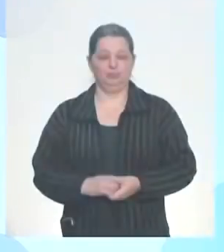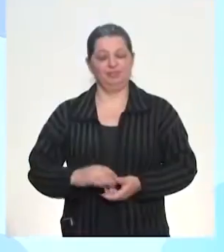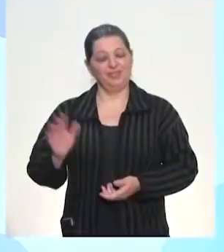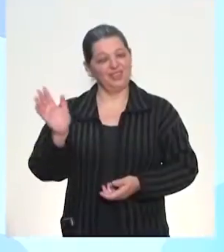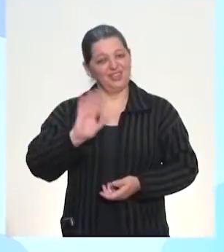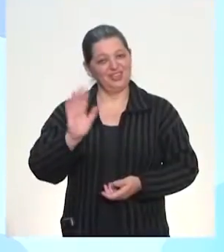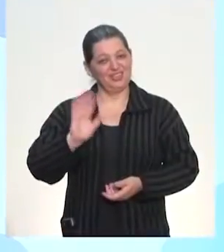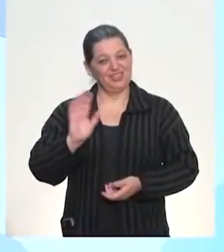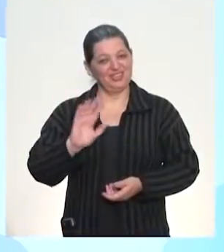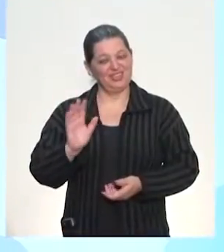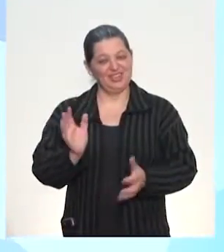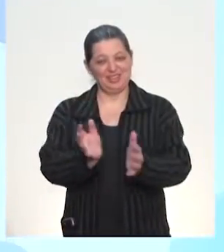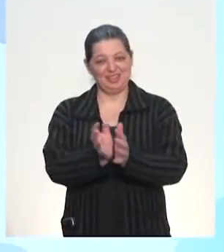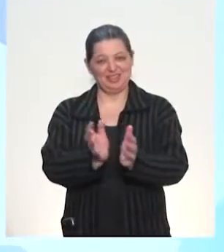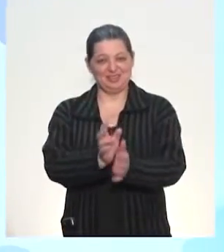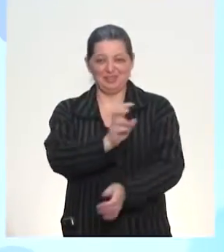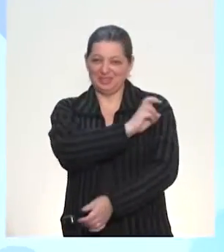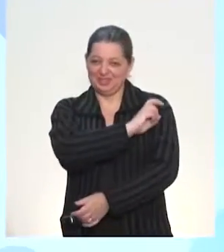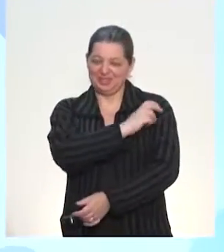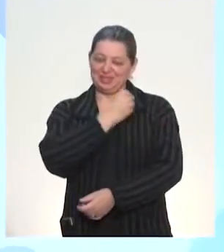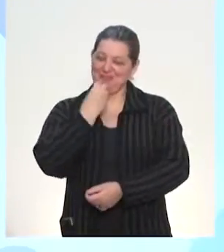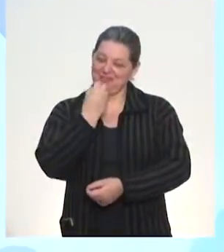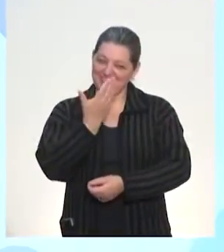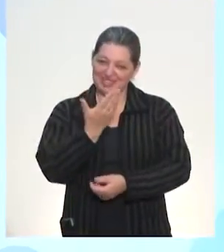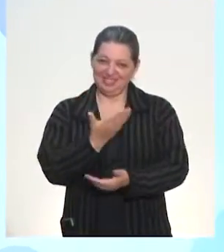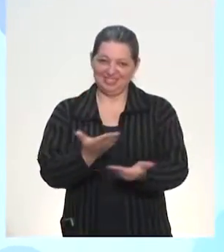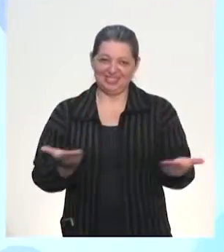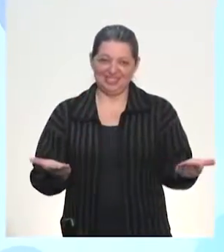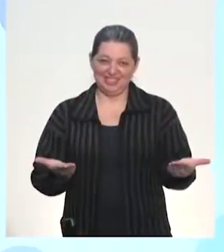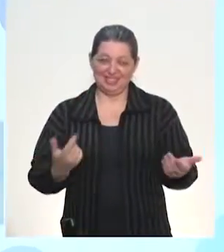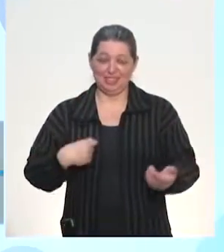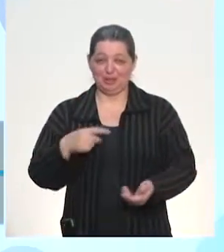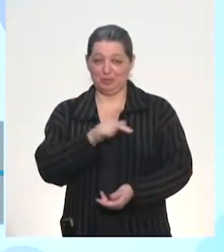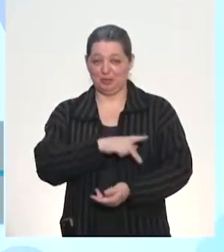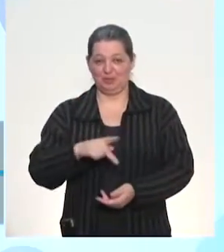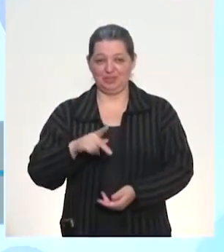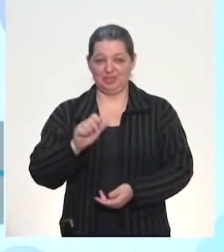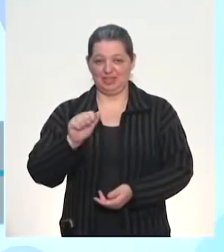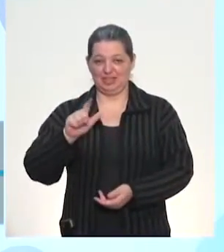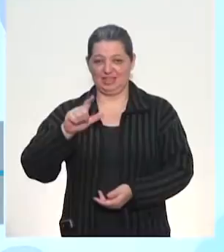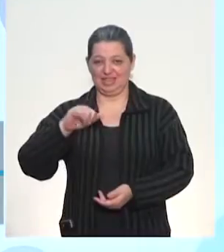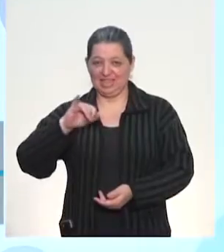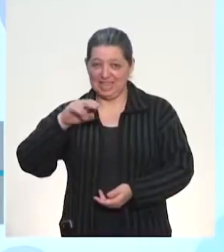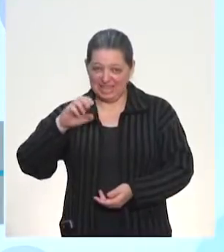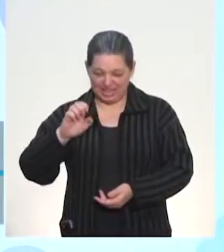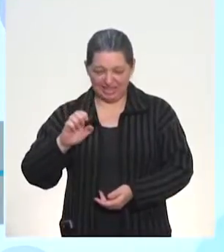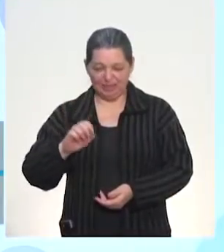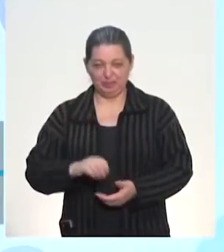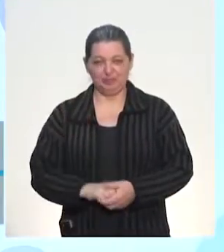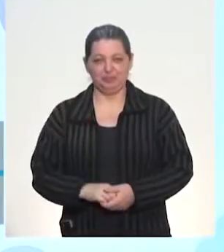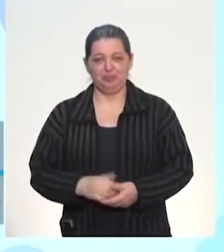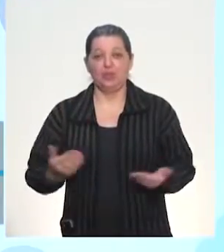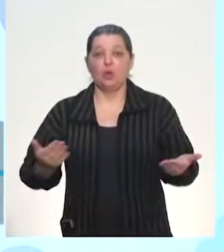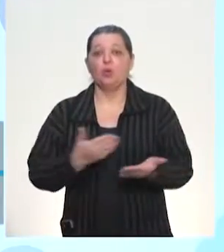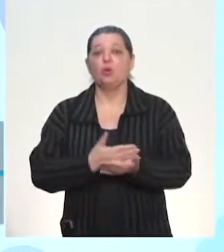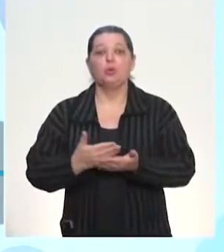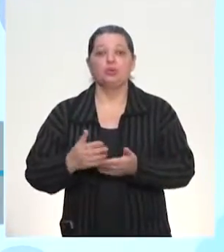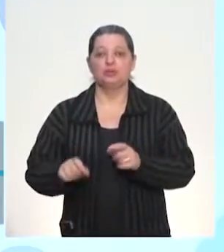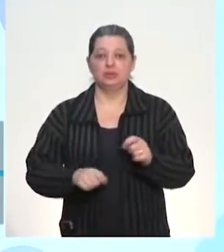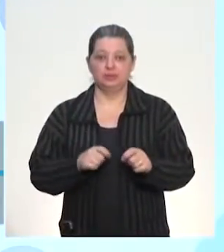Olá, galerinha do quinto ano, tudo bem com vocês? Eu sou a professora Aline Gack e agora começamos mais